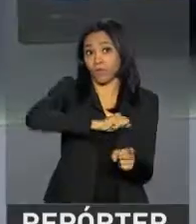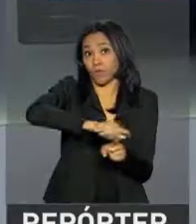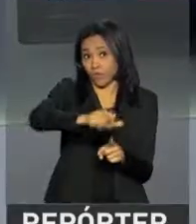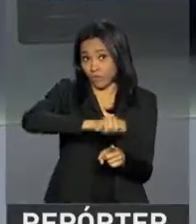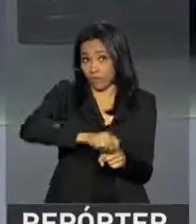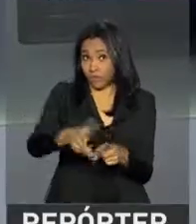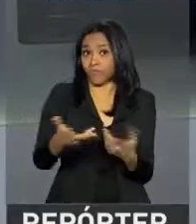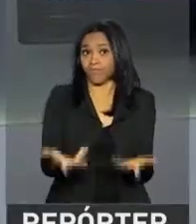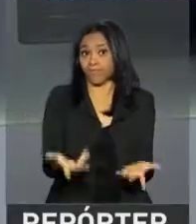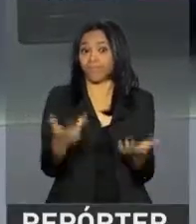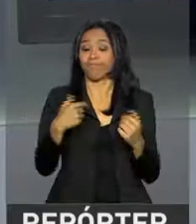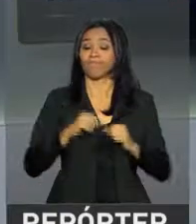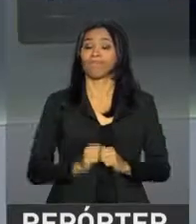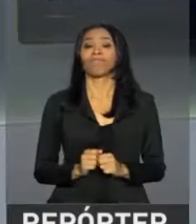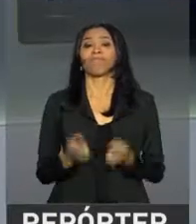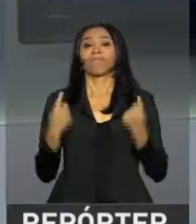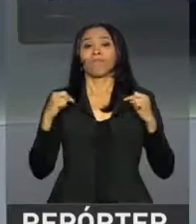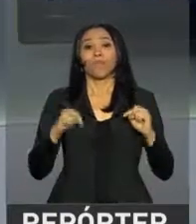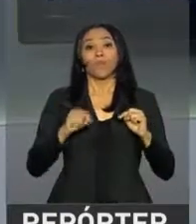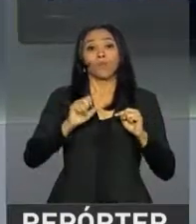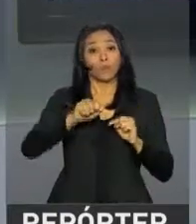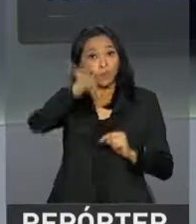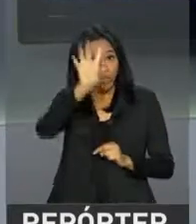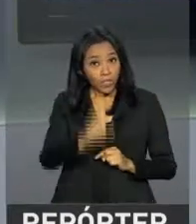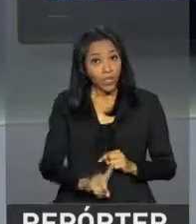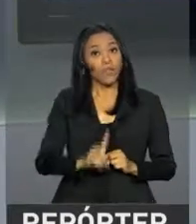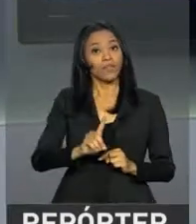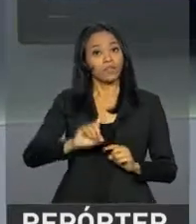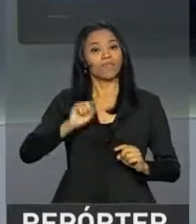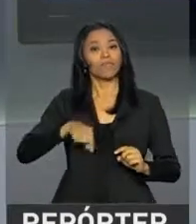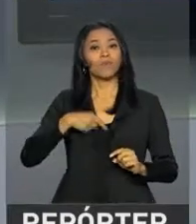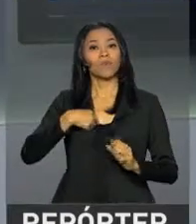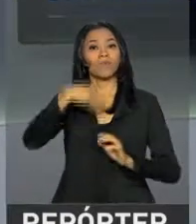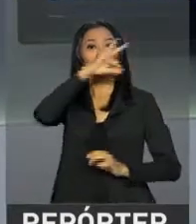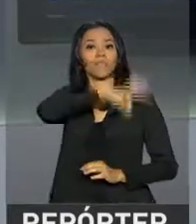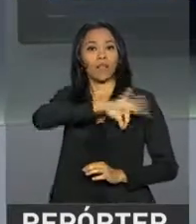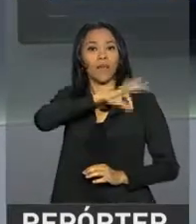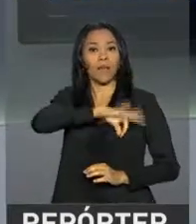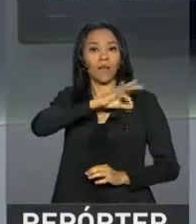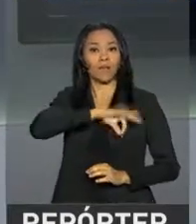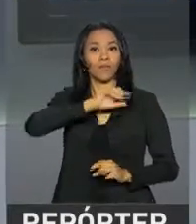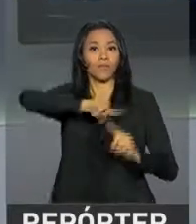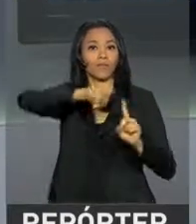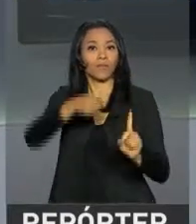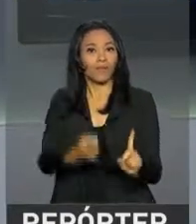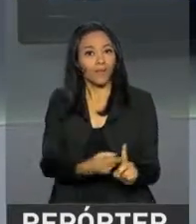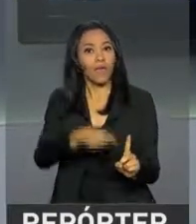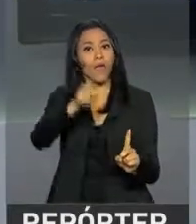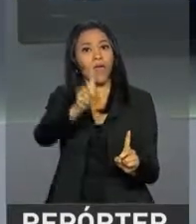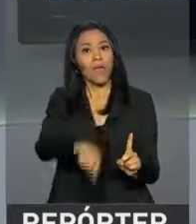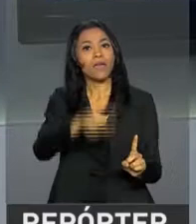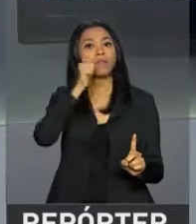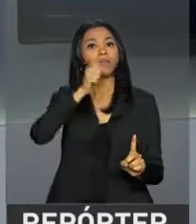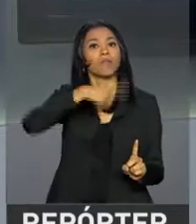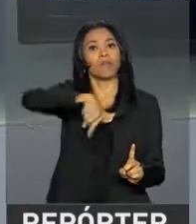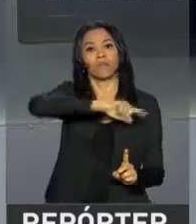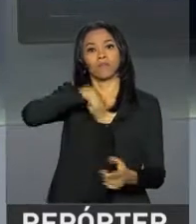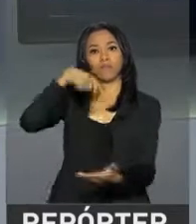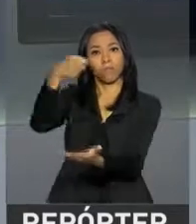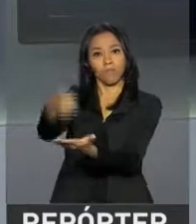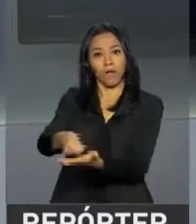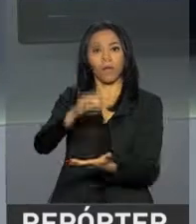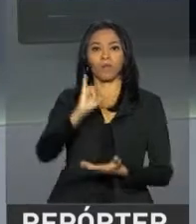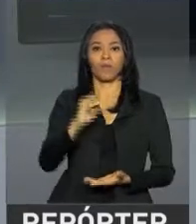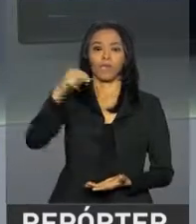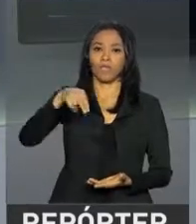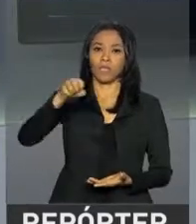um direito consolidado salário maternidade é pago às mulheres que trabalham e contribuem para o inss e as